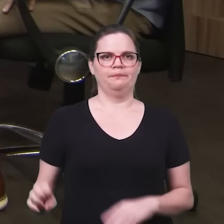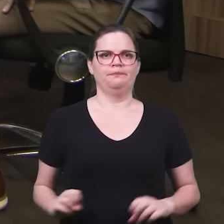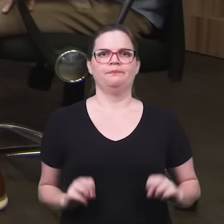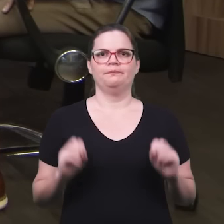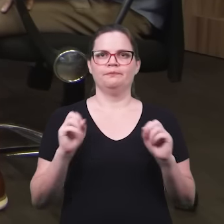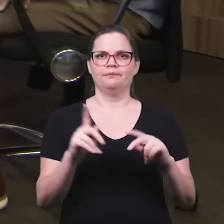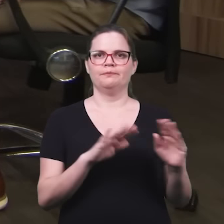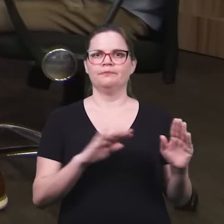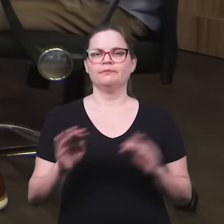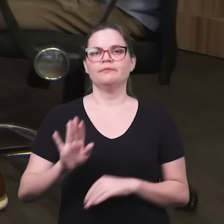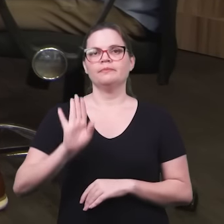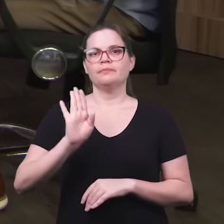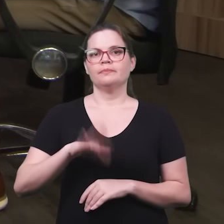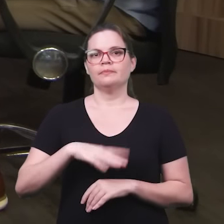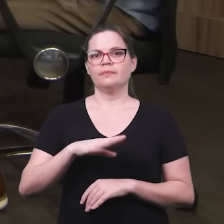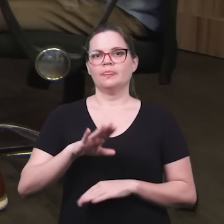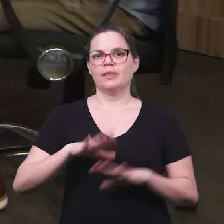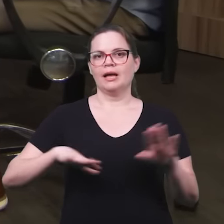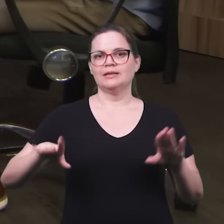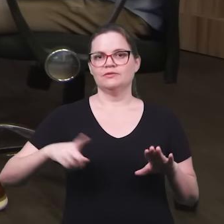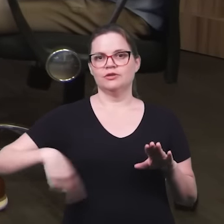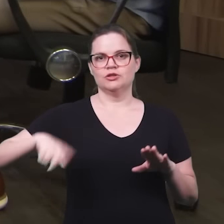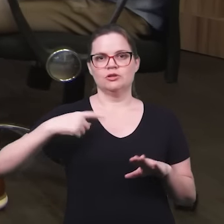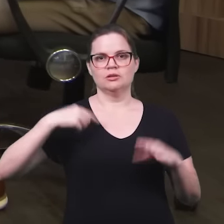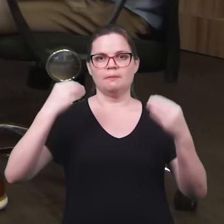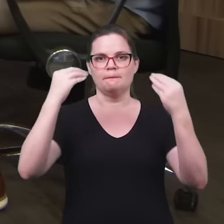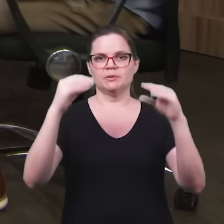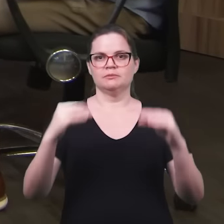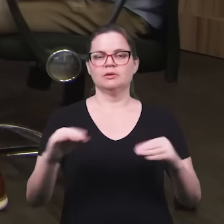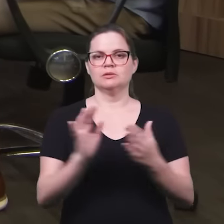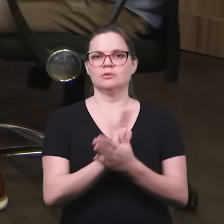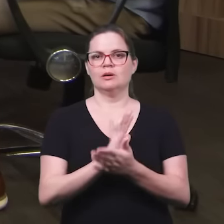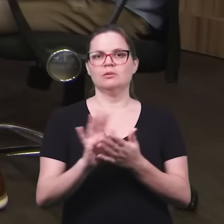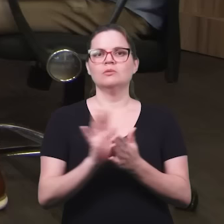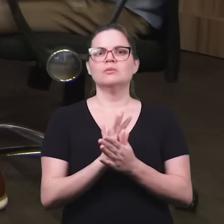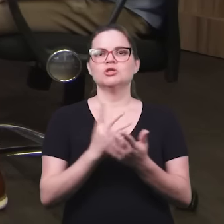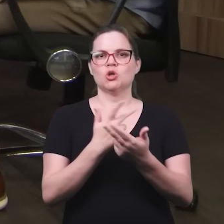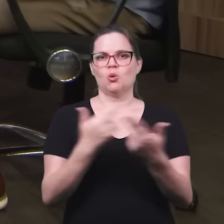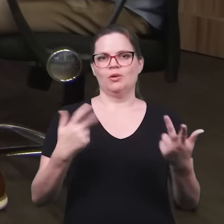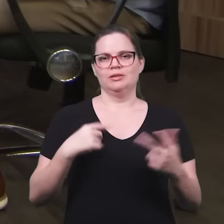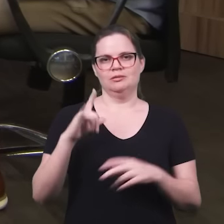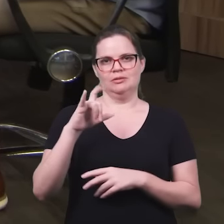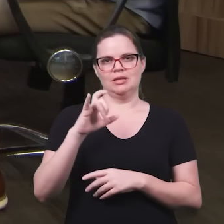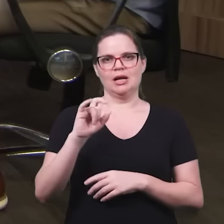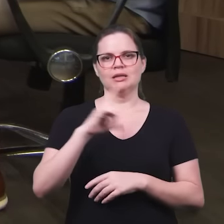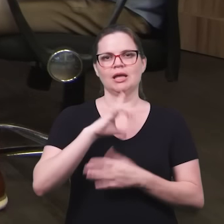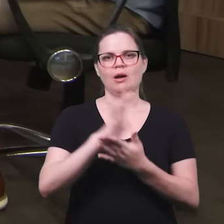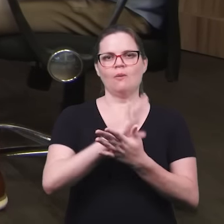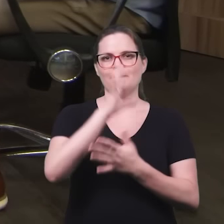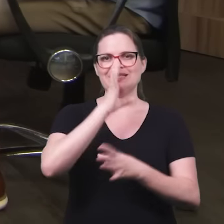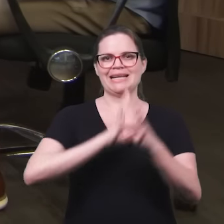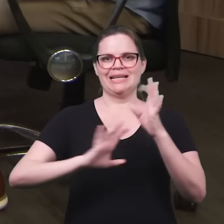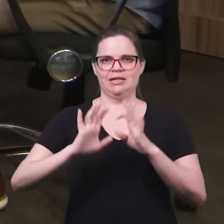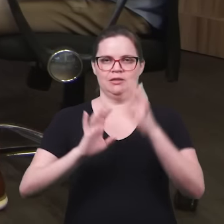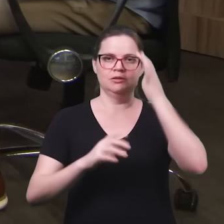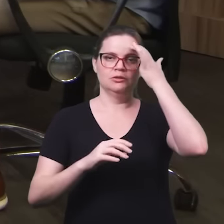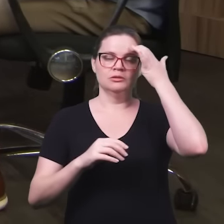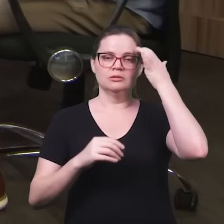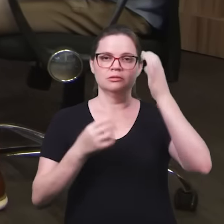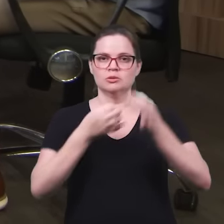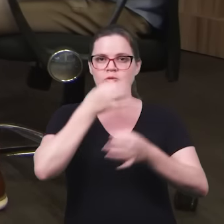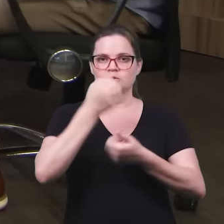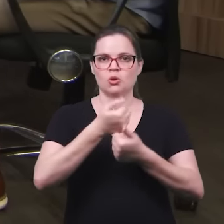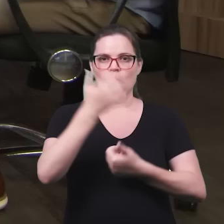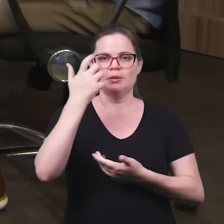Muito bem. Às vezes nós passamos no momento do Instagram, quando nós postamos, lidamos com algumas críticas, mesmo que seja de forma indireta. Abaixo